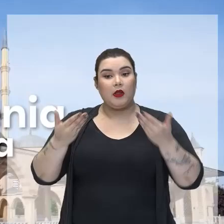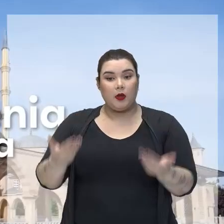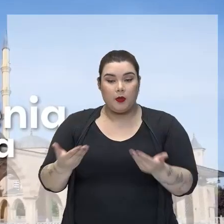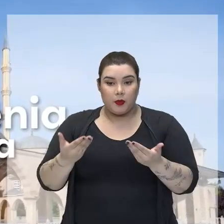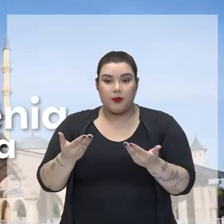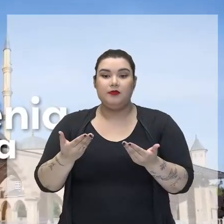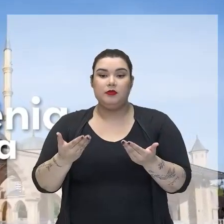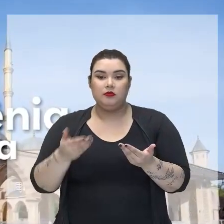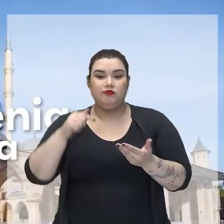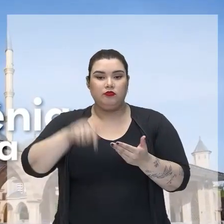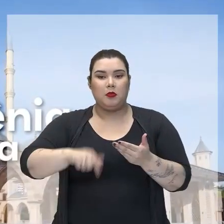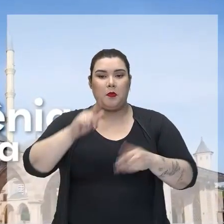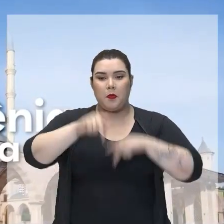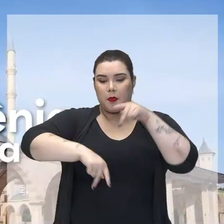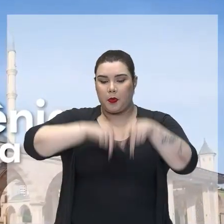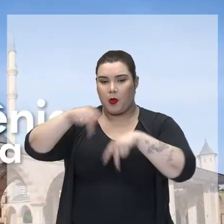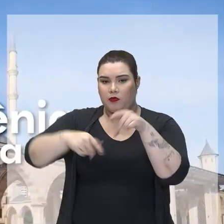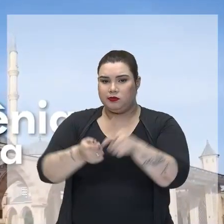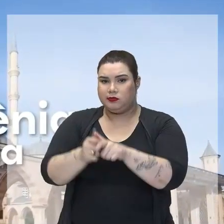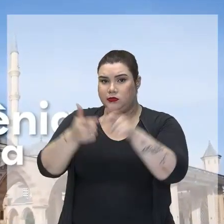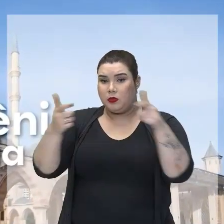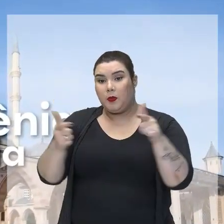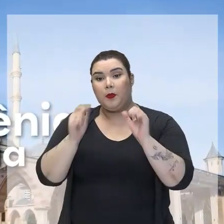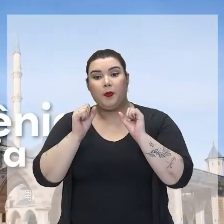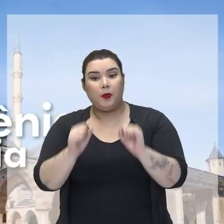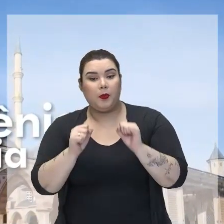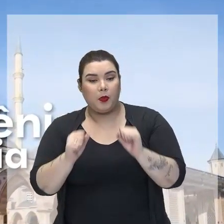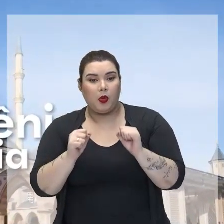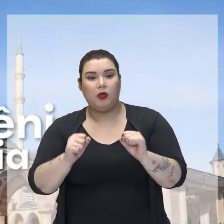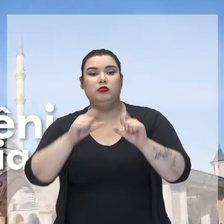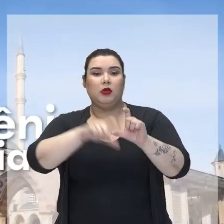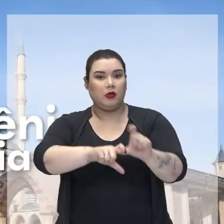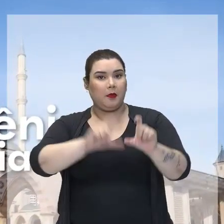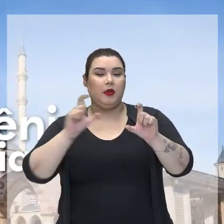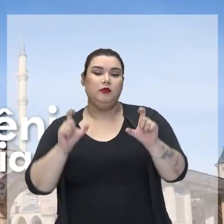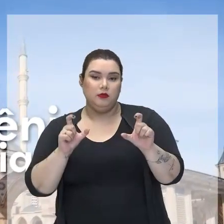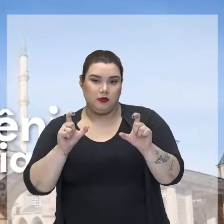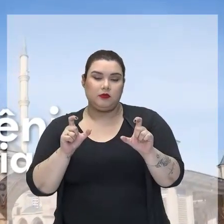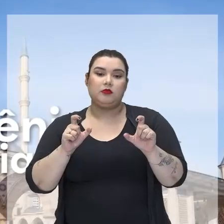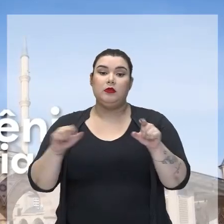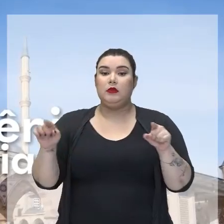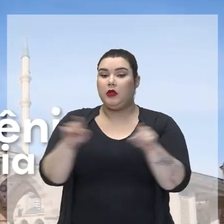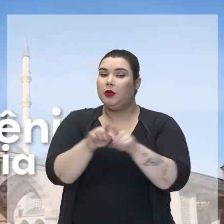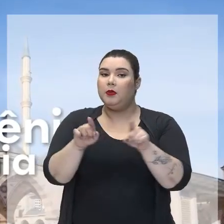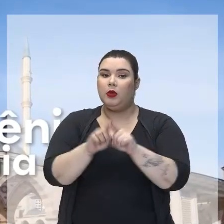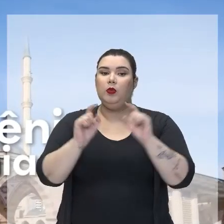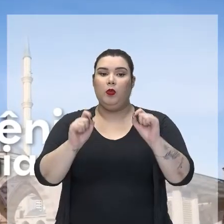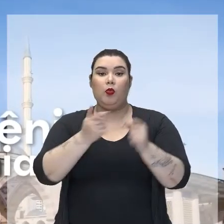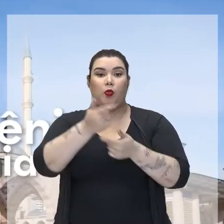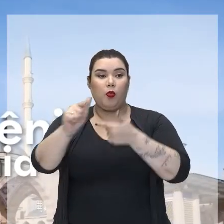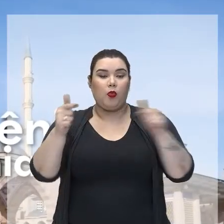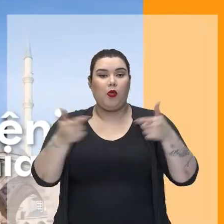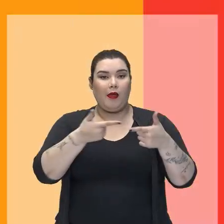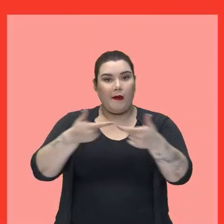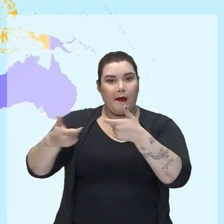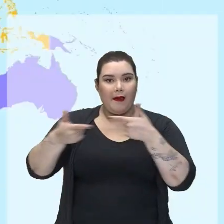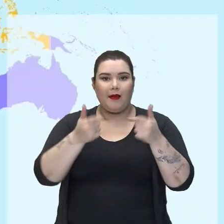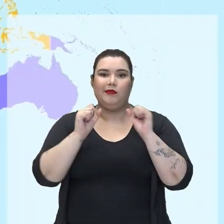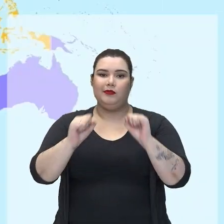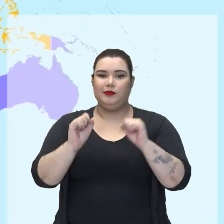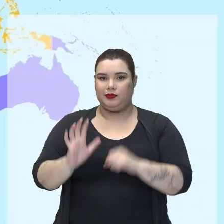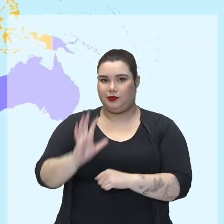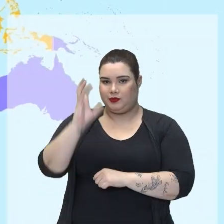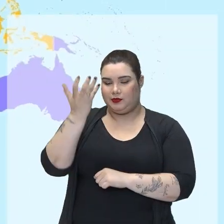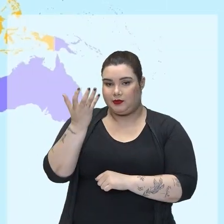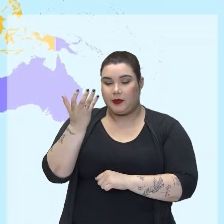esses e outros povos ainda podem se tornar donos dos seus estados. E até mesmo outras guerras podem acontecer.